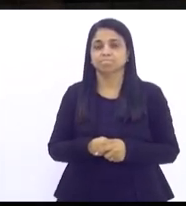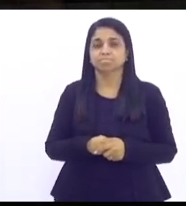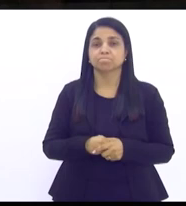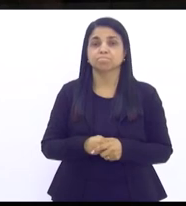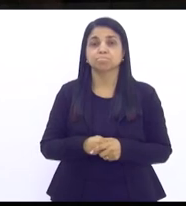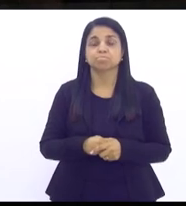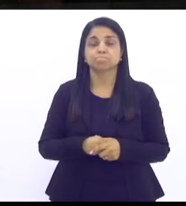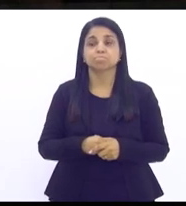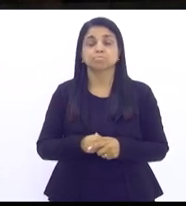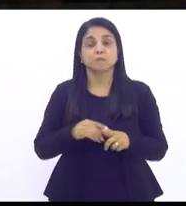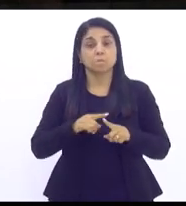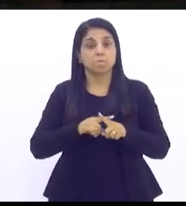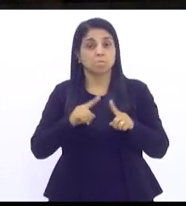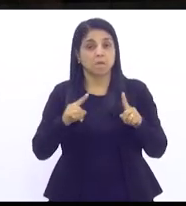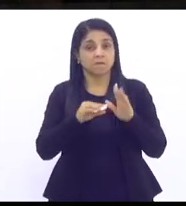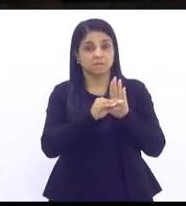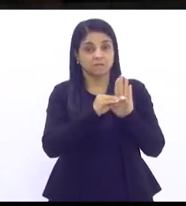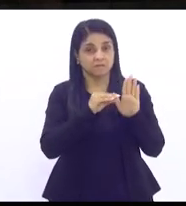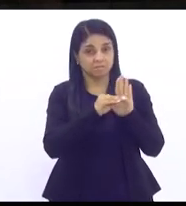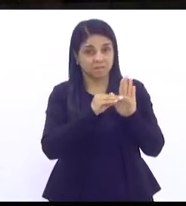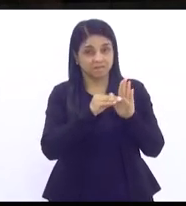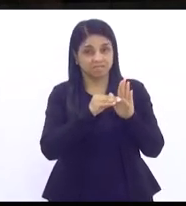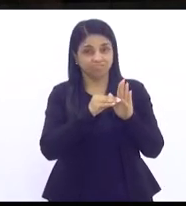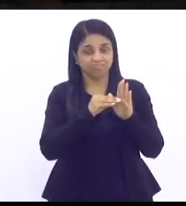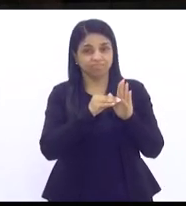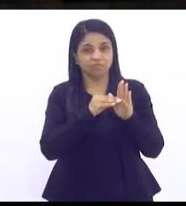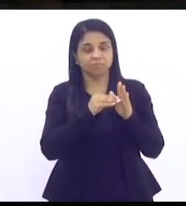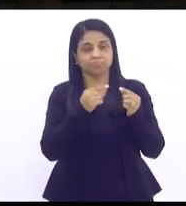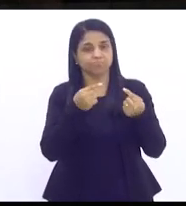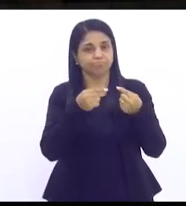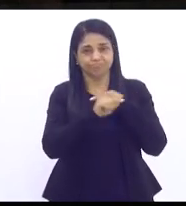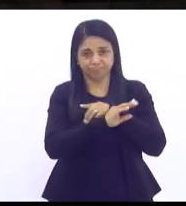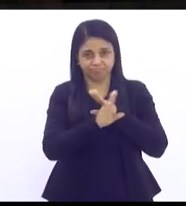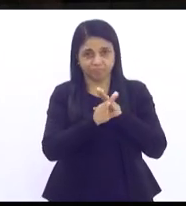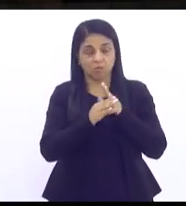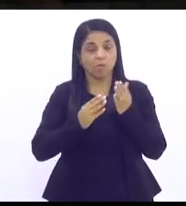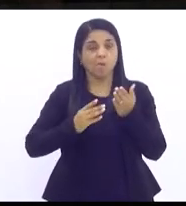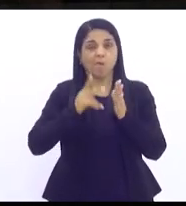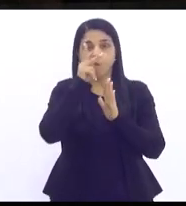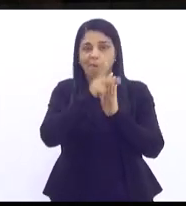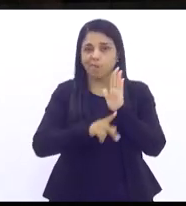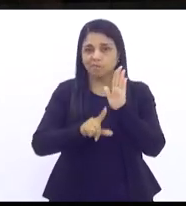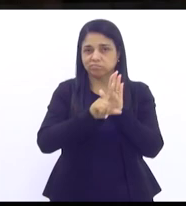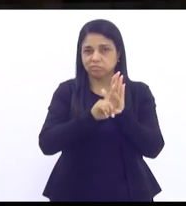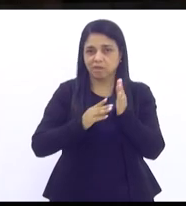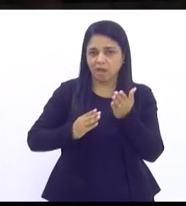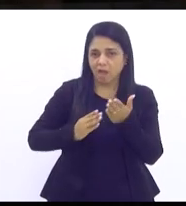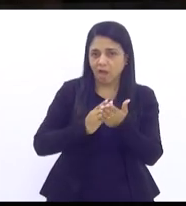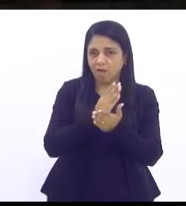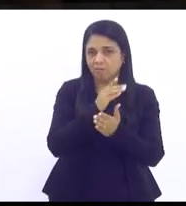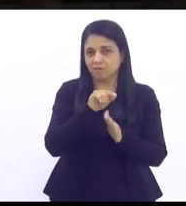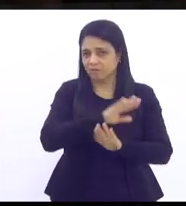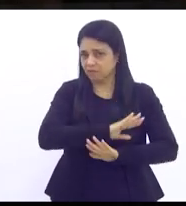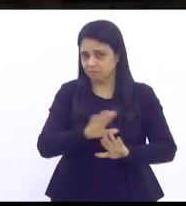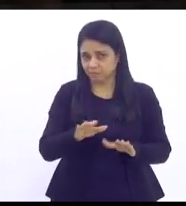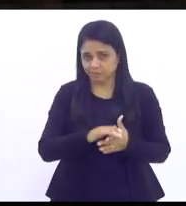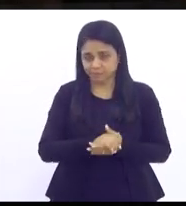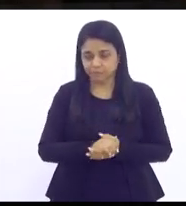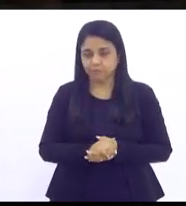Mas esta emenda foi rejeitada. E o projeto foi aprovado na sua